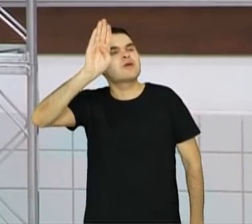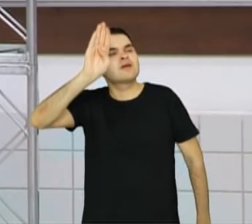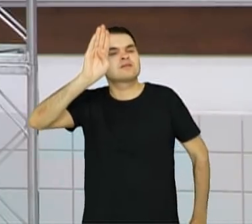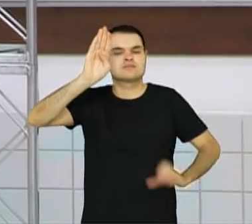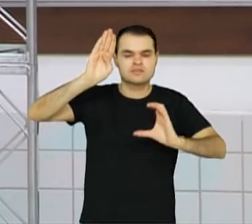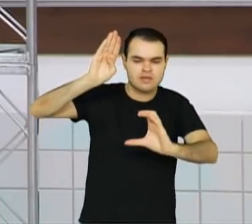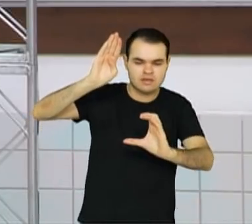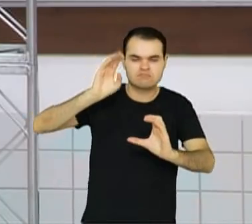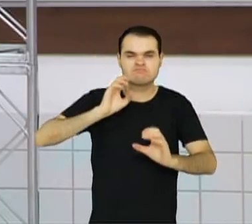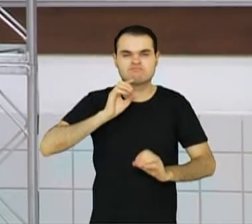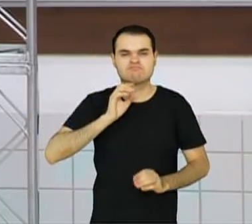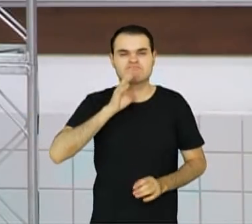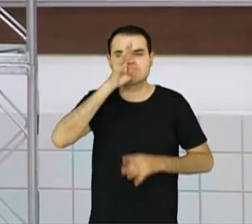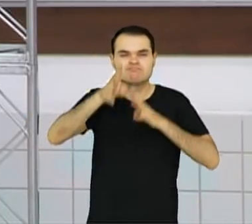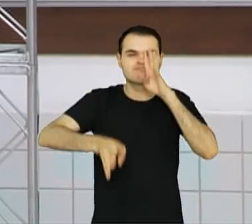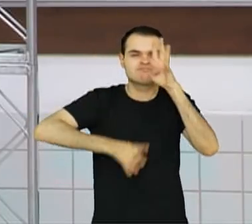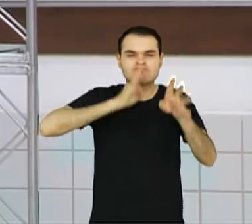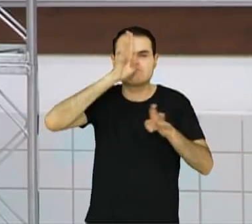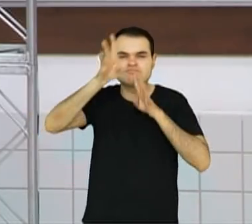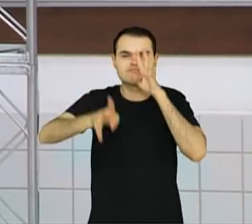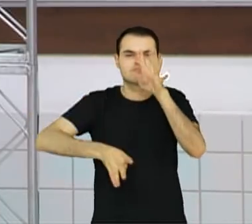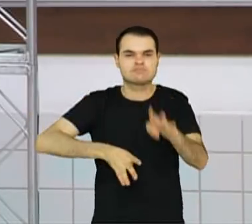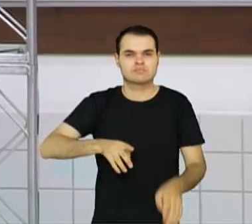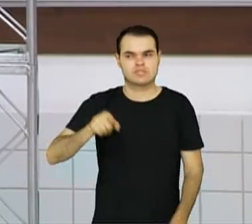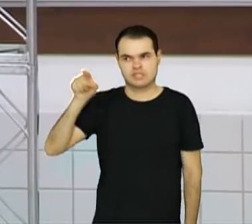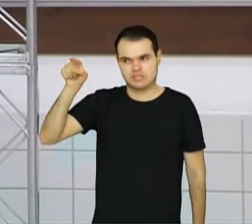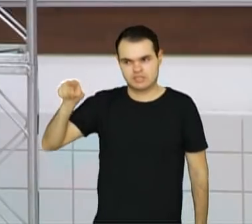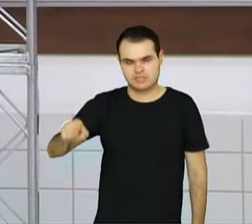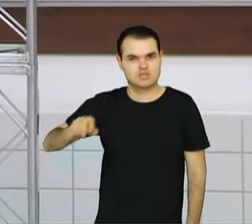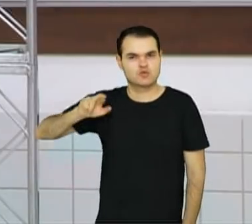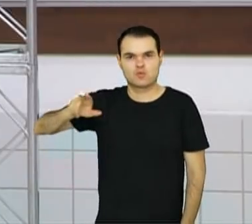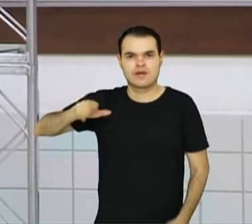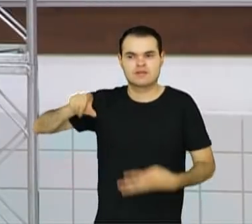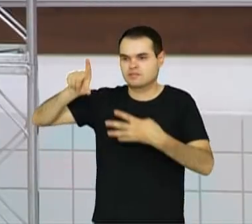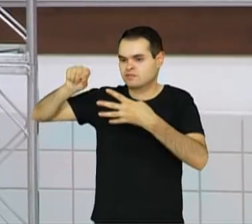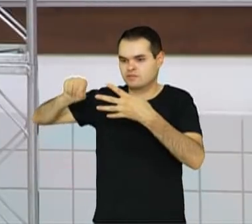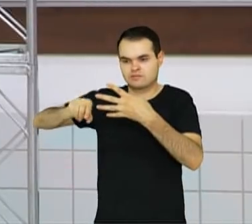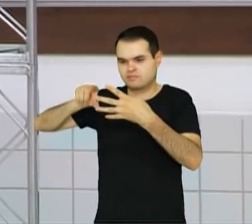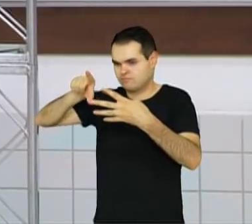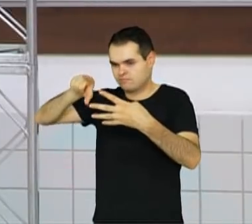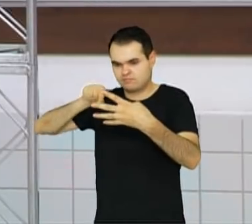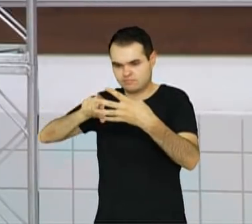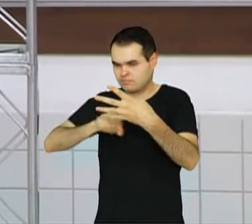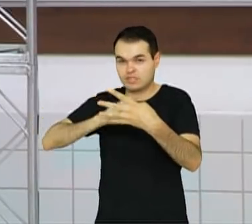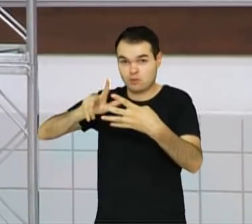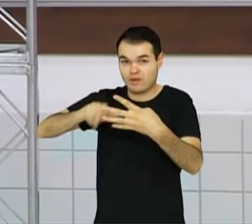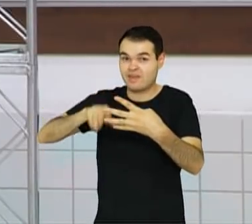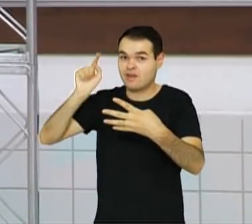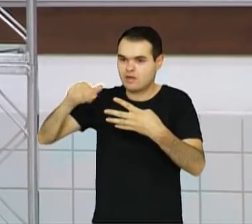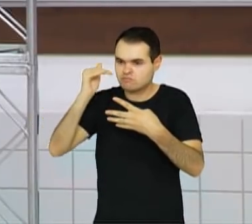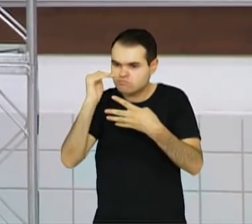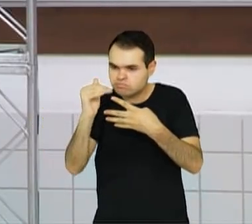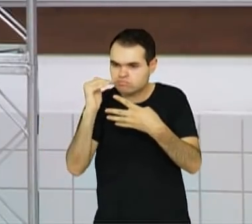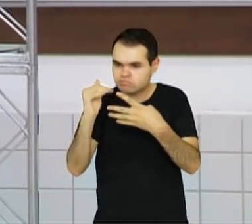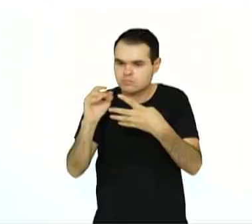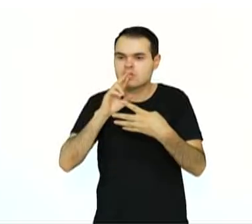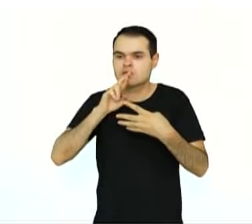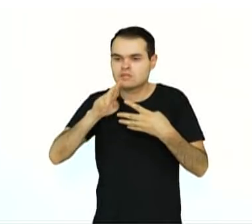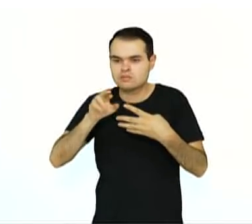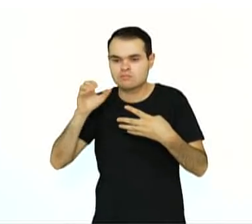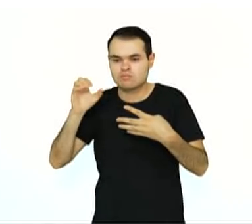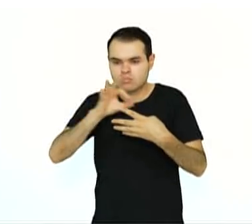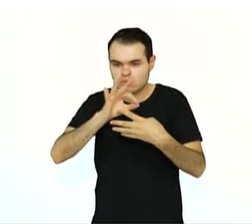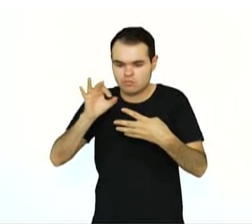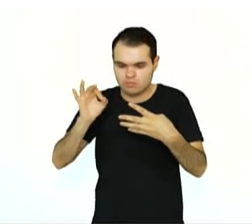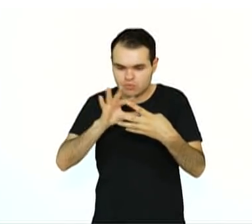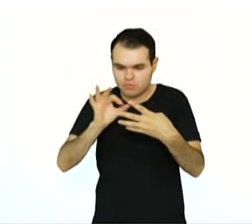letra C, letra D. Essa questão não é de marcar X, é questão de responder cada item. Então faça cada item direitinho no seu caderno e coloque as